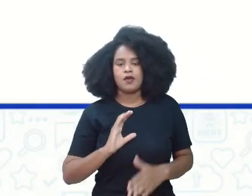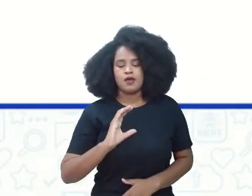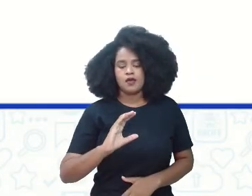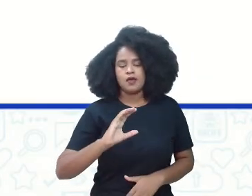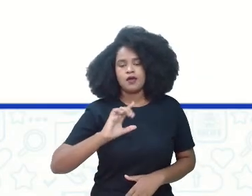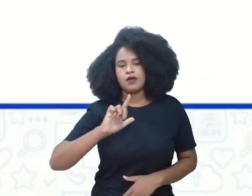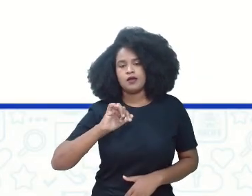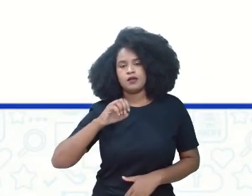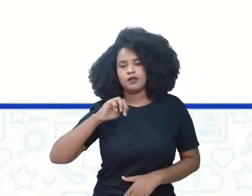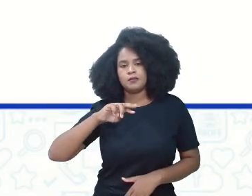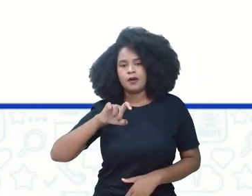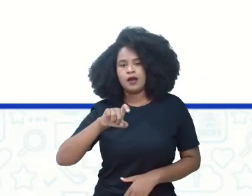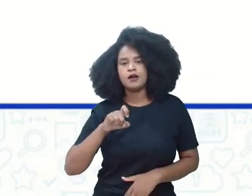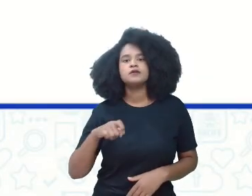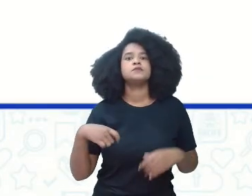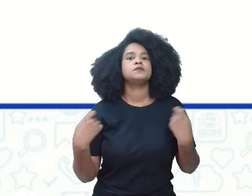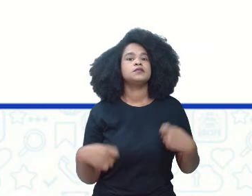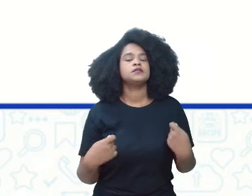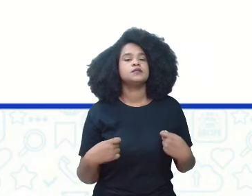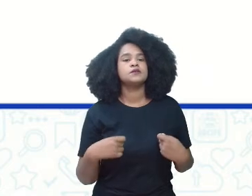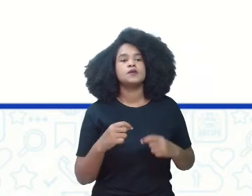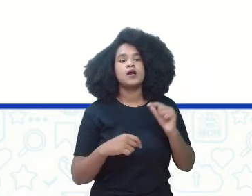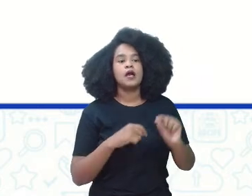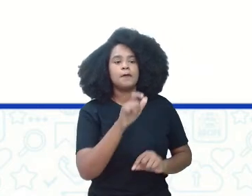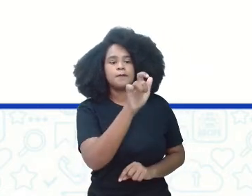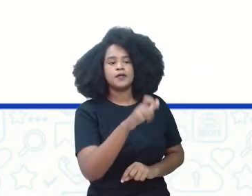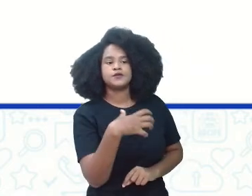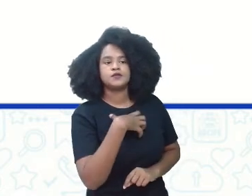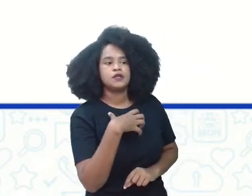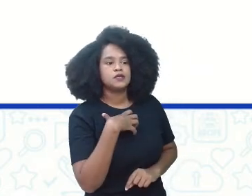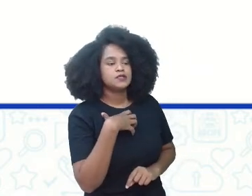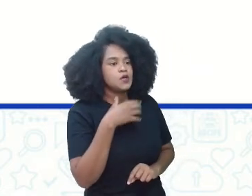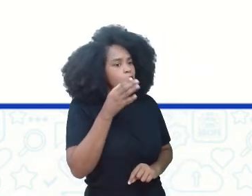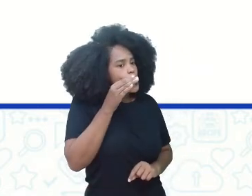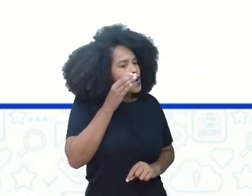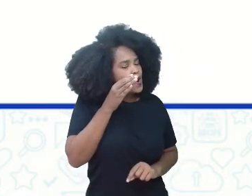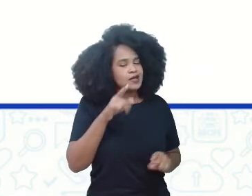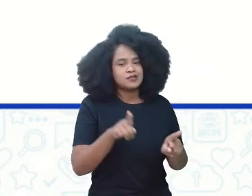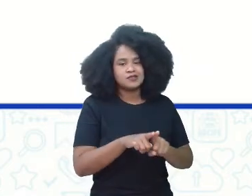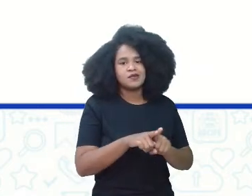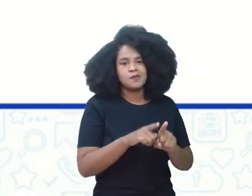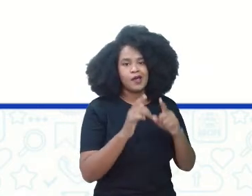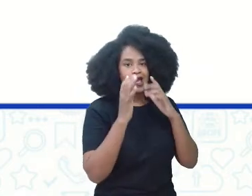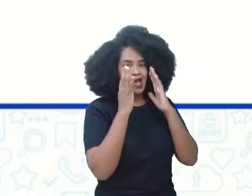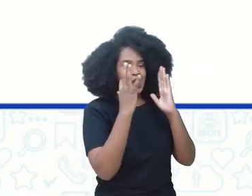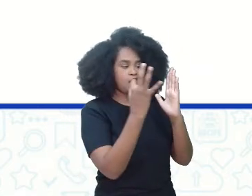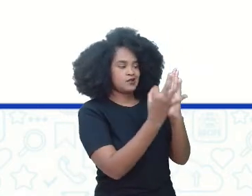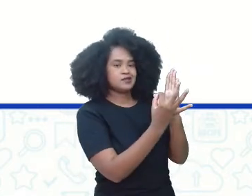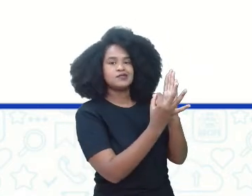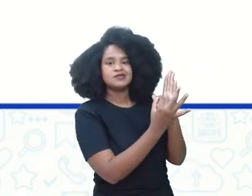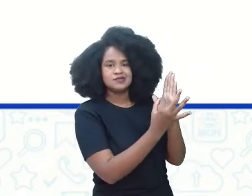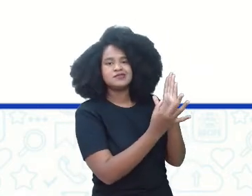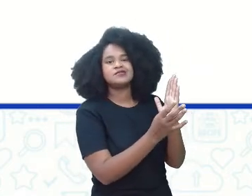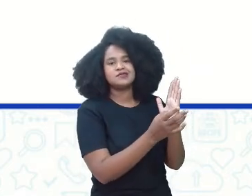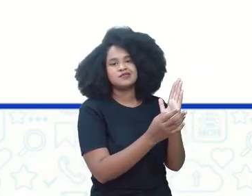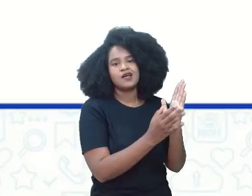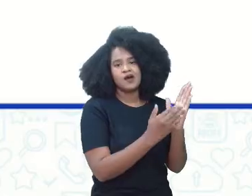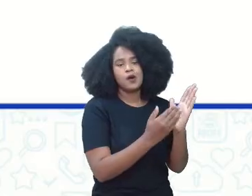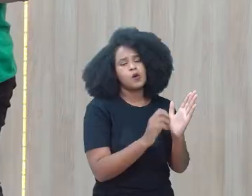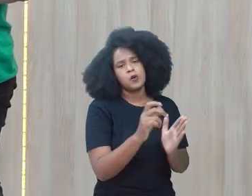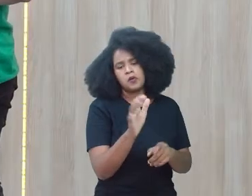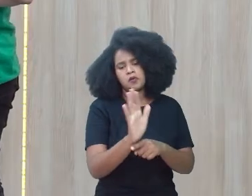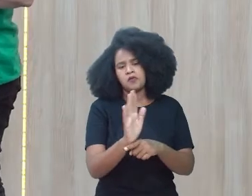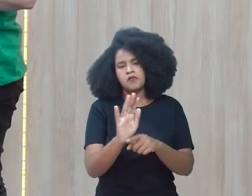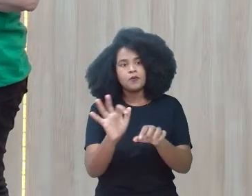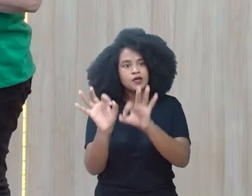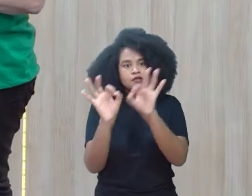narrativa deve despertar a curiosidade e a atenção, tanto do leitor, não é? Quando está lendo um livro, ou assistindo